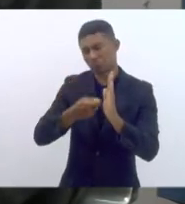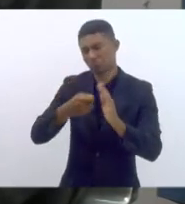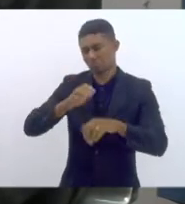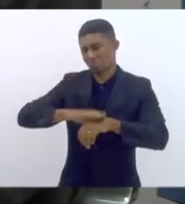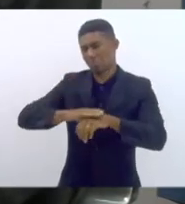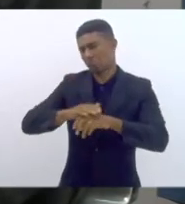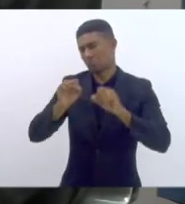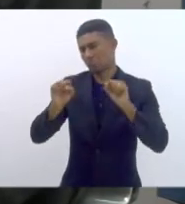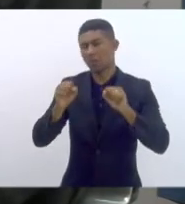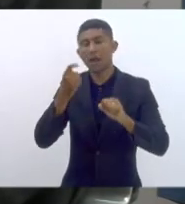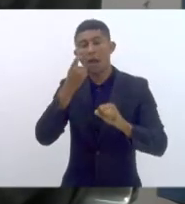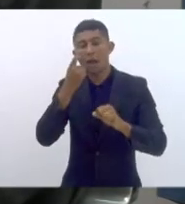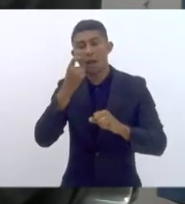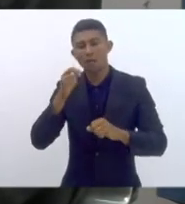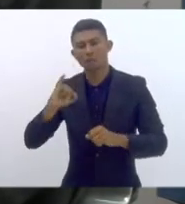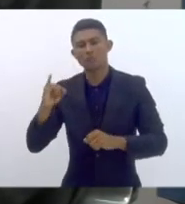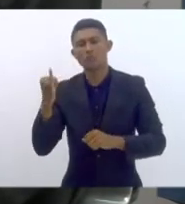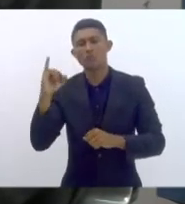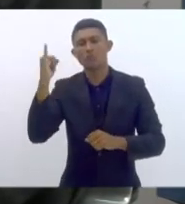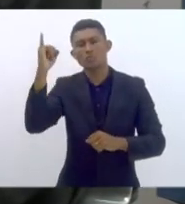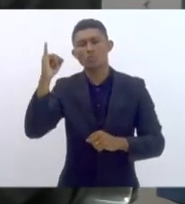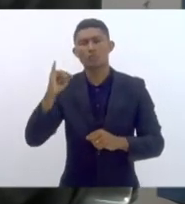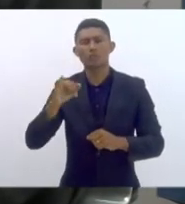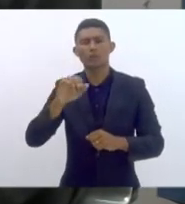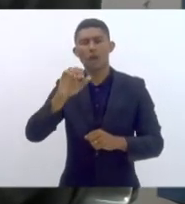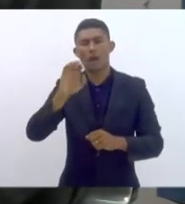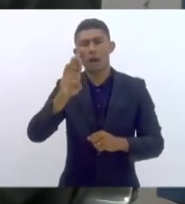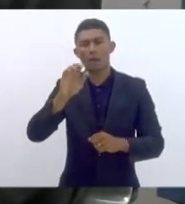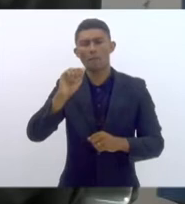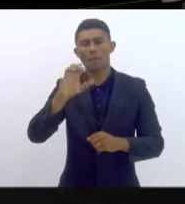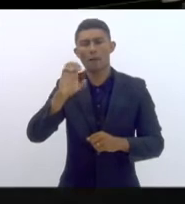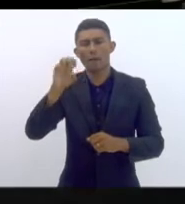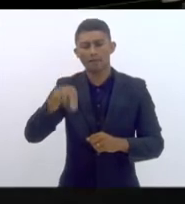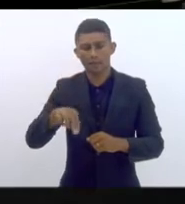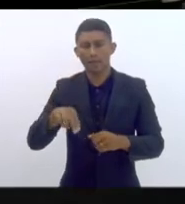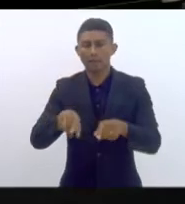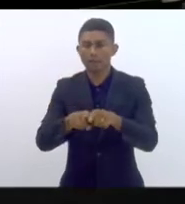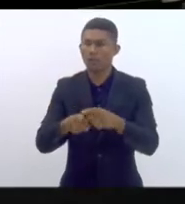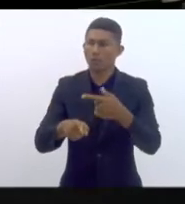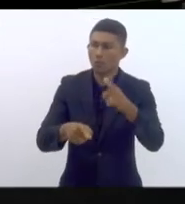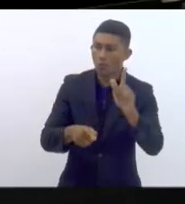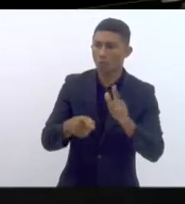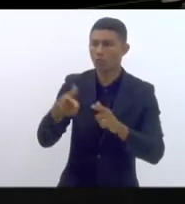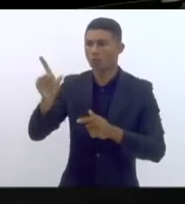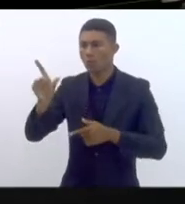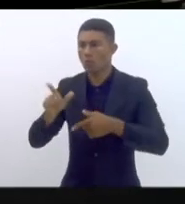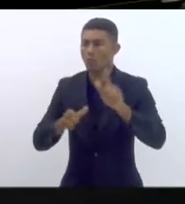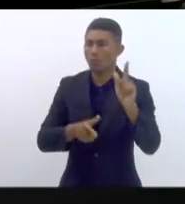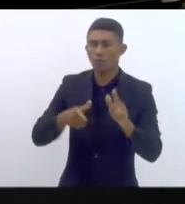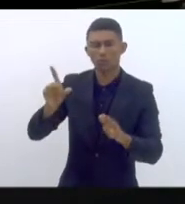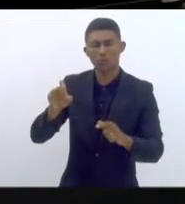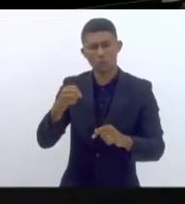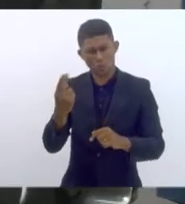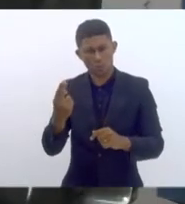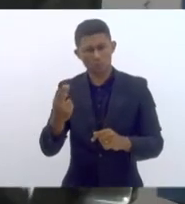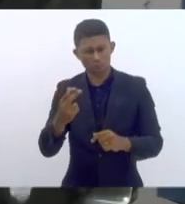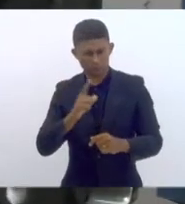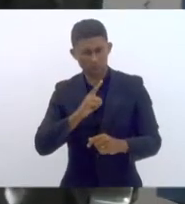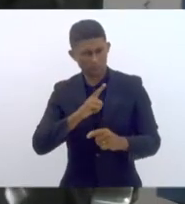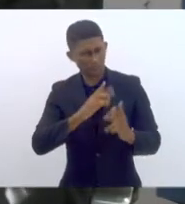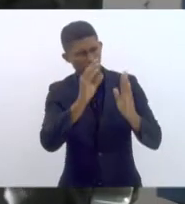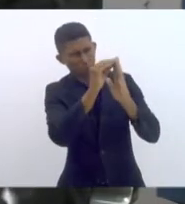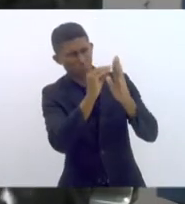os juros do Bacen e das outras aqui, tá, para a gente poder explicitar, ou está escrito em algum lugar aí que eu não tenha